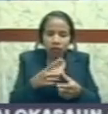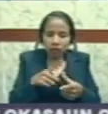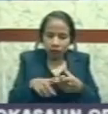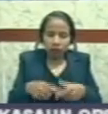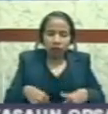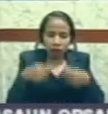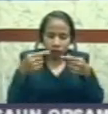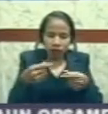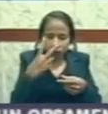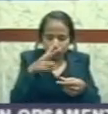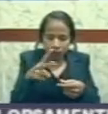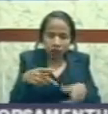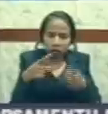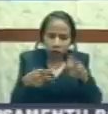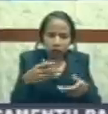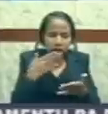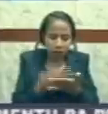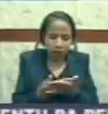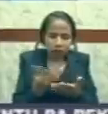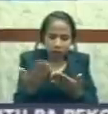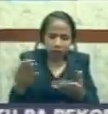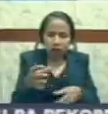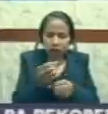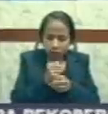depois los, sasane ao belsimo, macau selo.